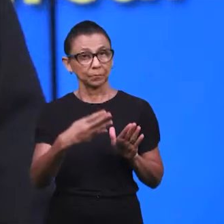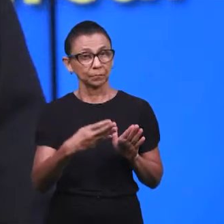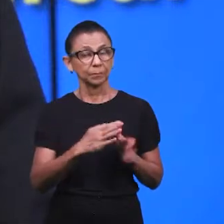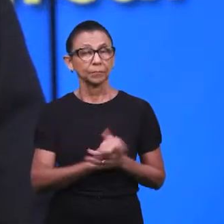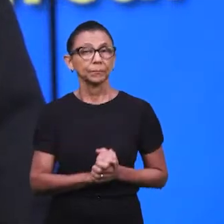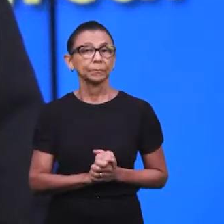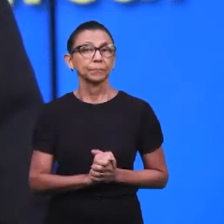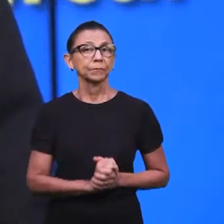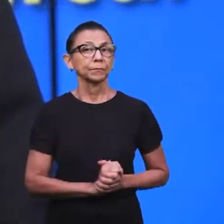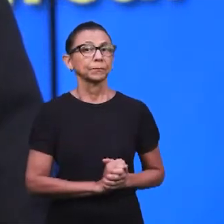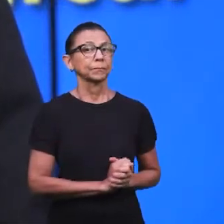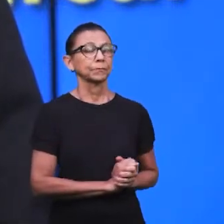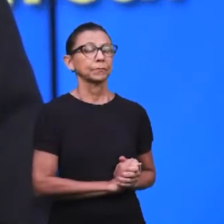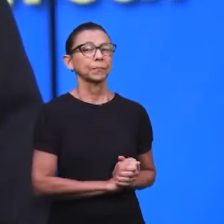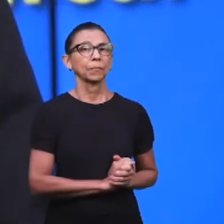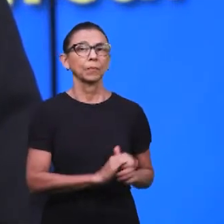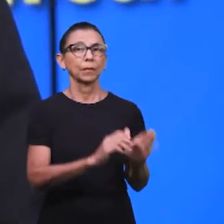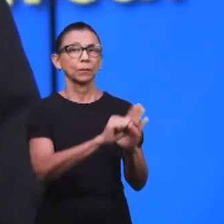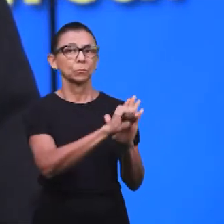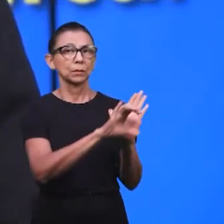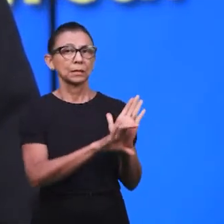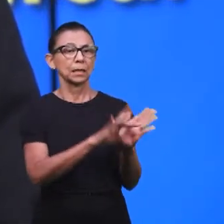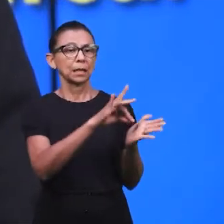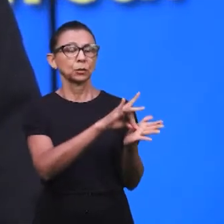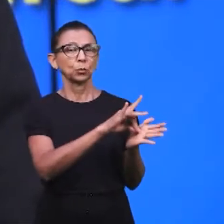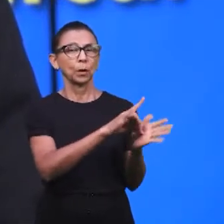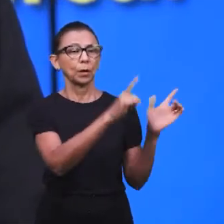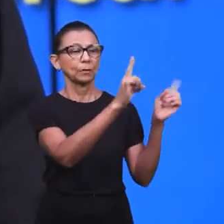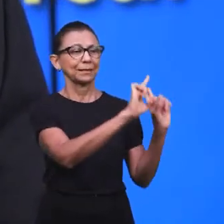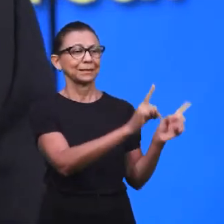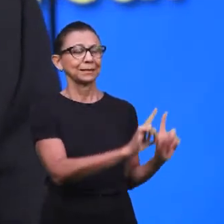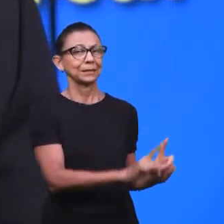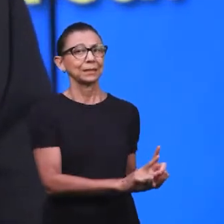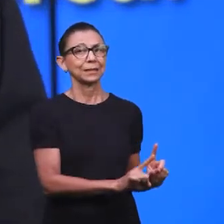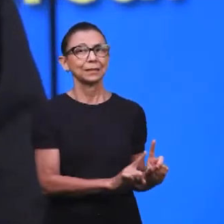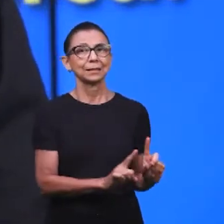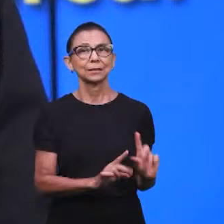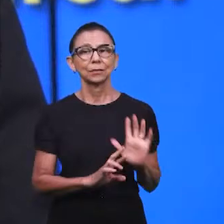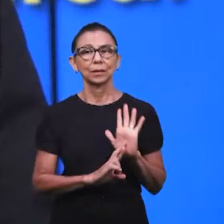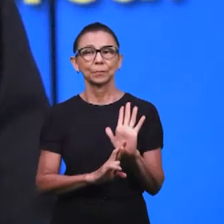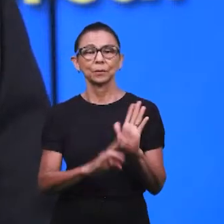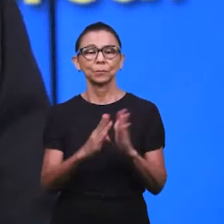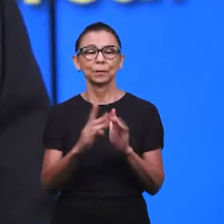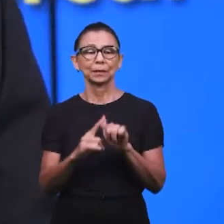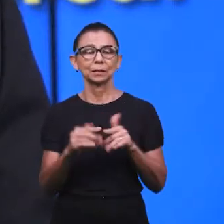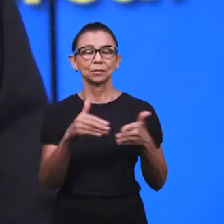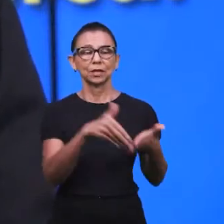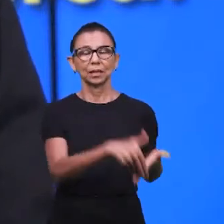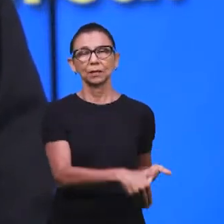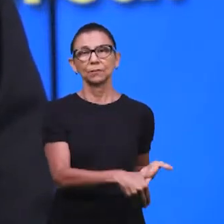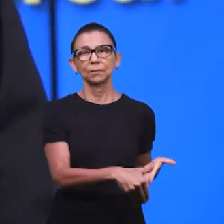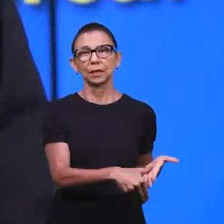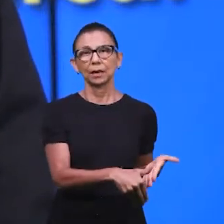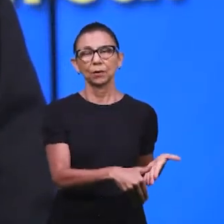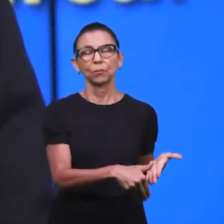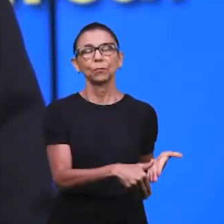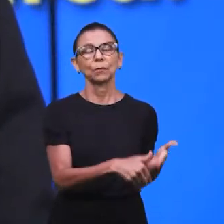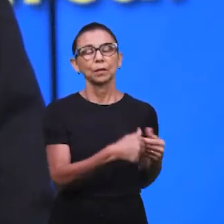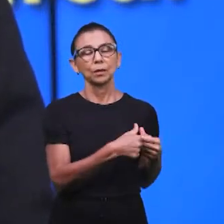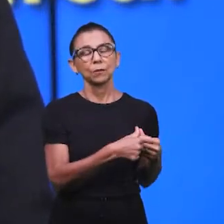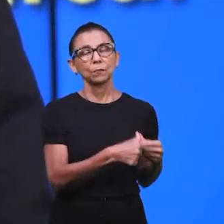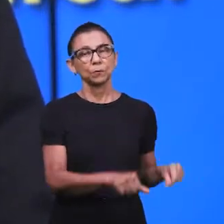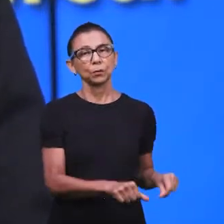o Deus deste século. E é exatamente ali o questionamento que uma igreja infiel que ficou, que não subiu, ela